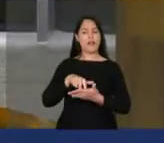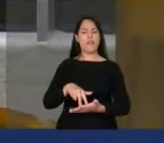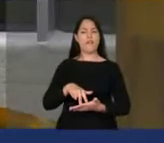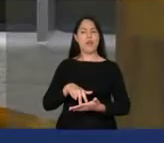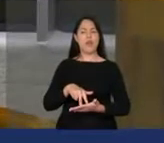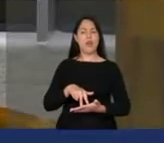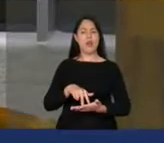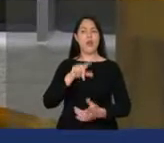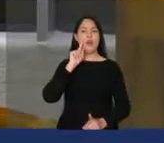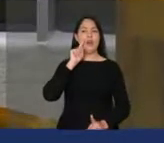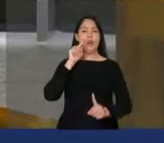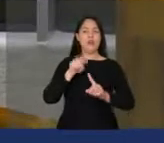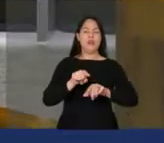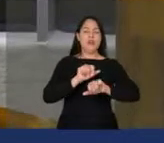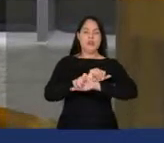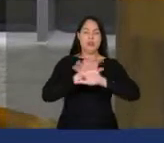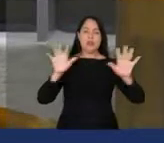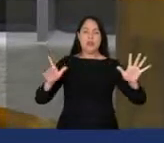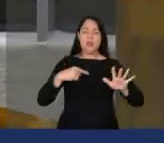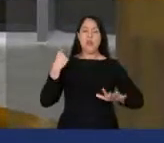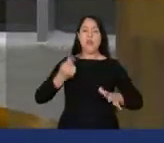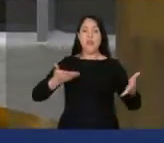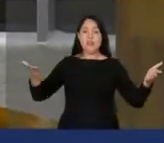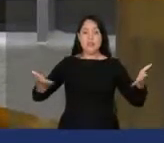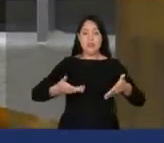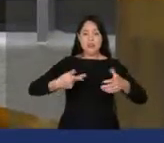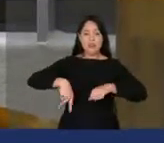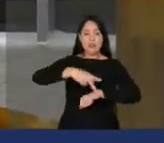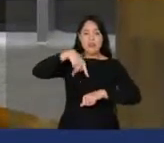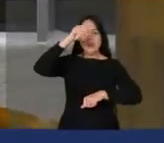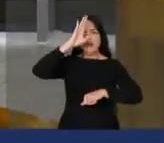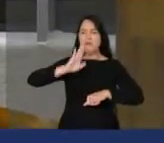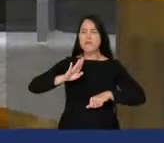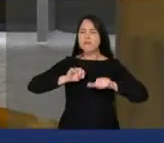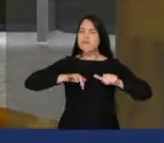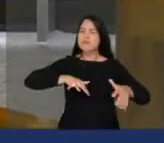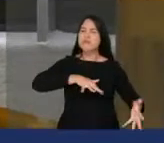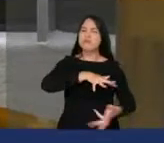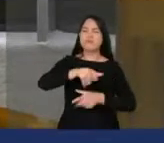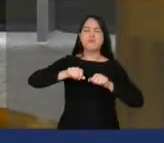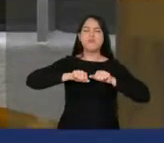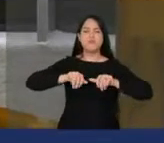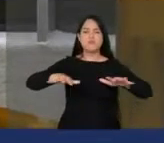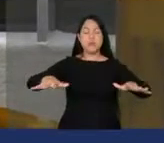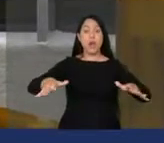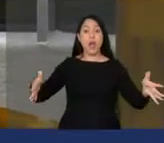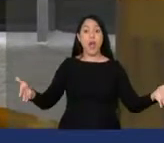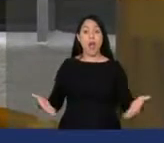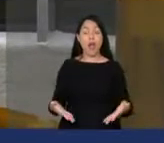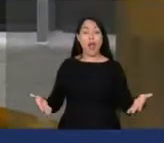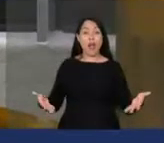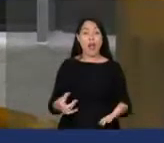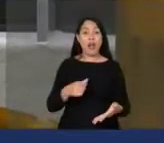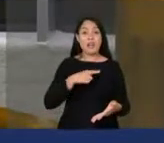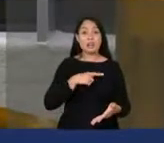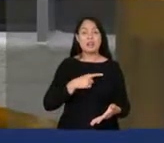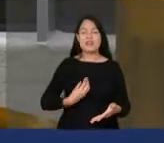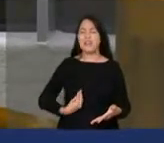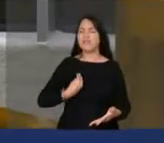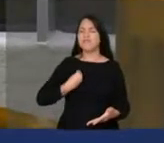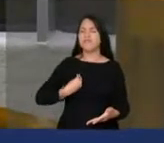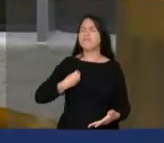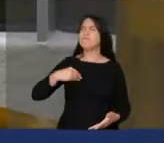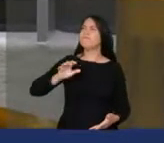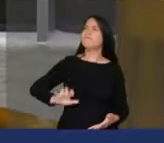para a expansão que presenciamos hoje no Brasil e no mundo. Hoje, presente em todos os estados